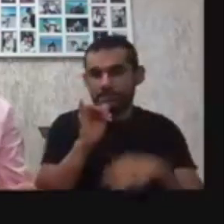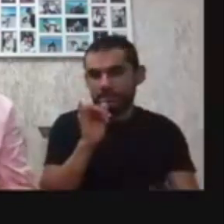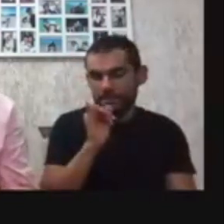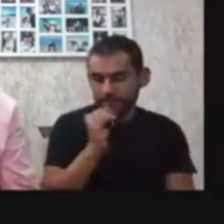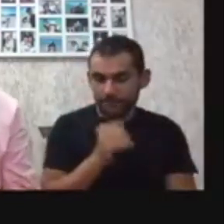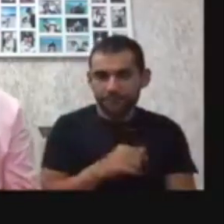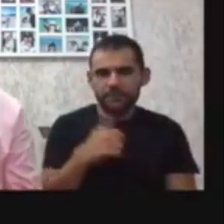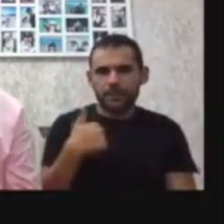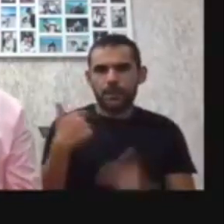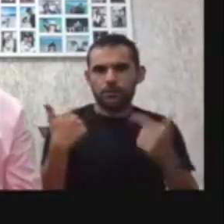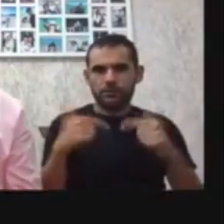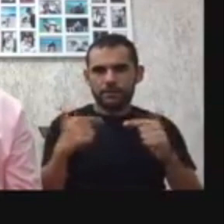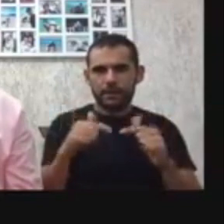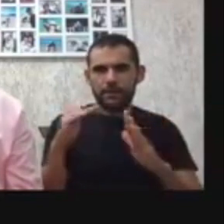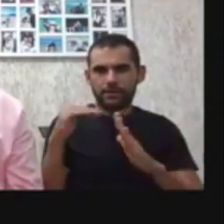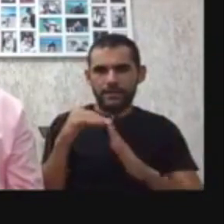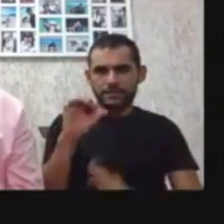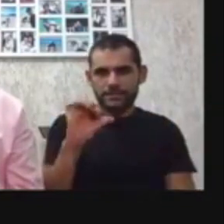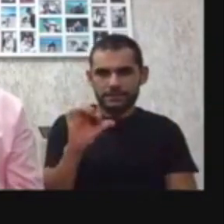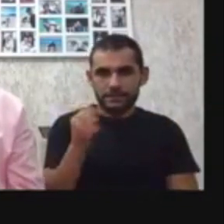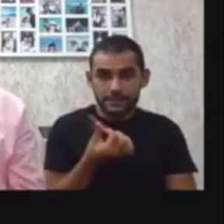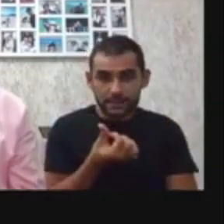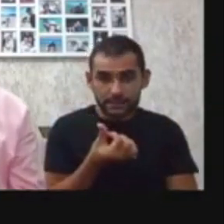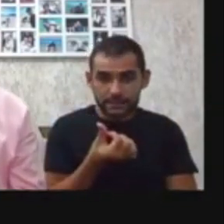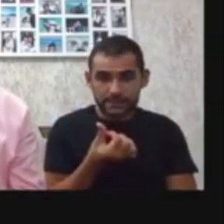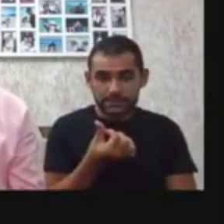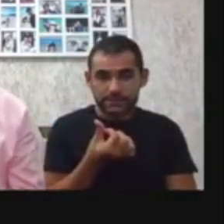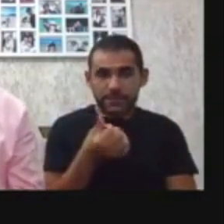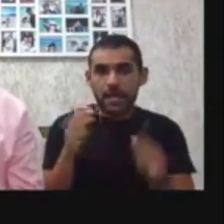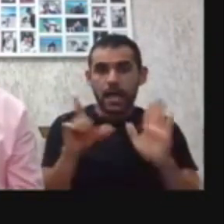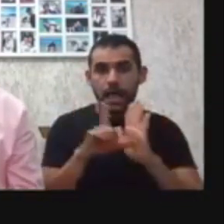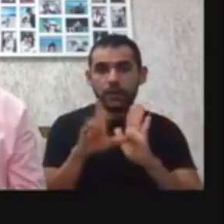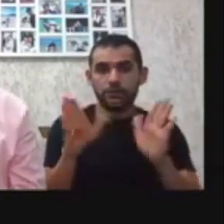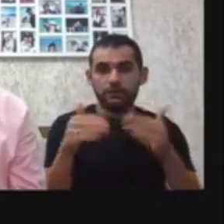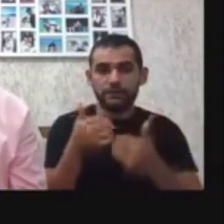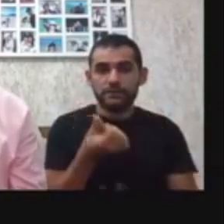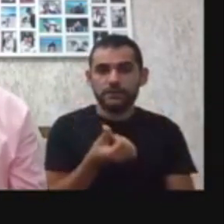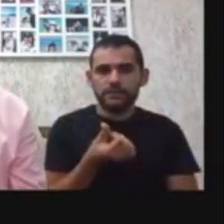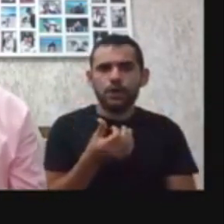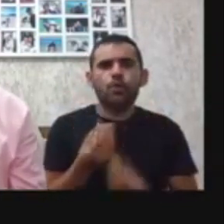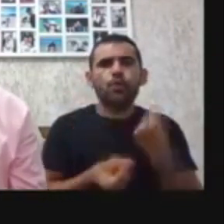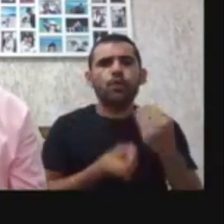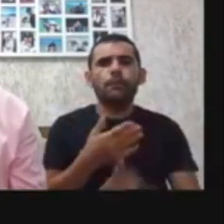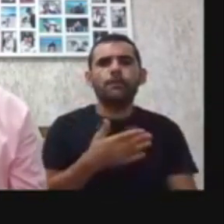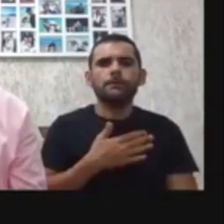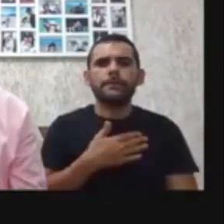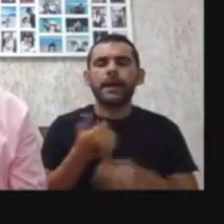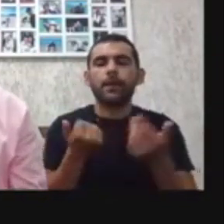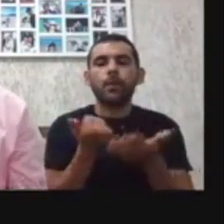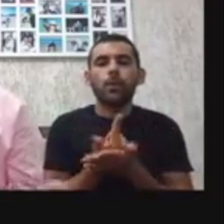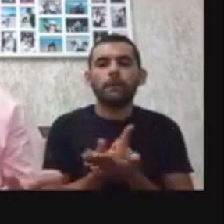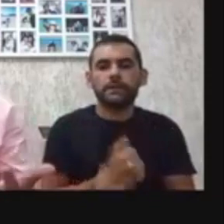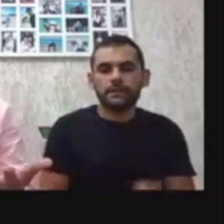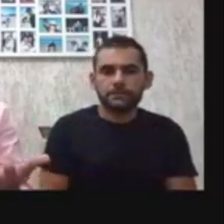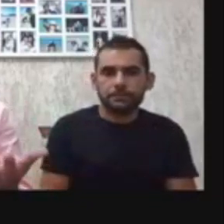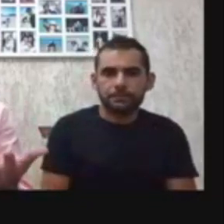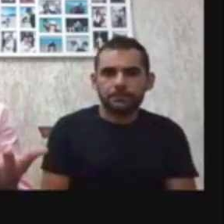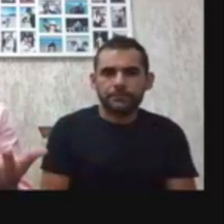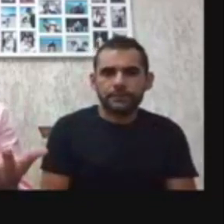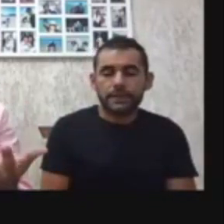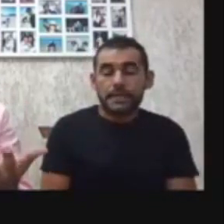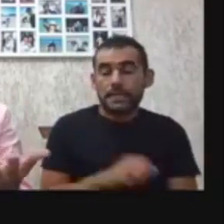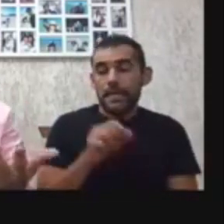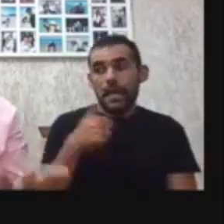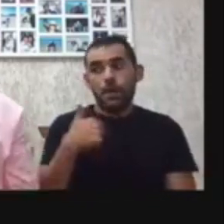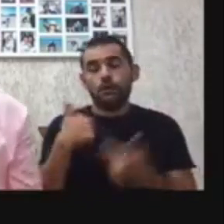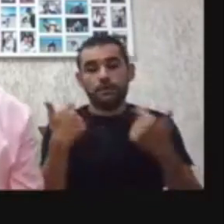se eu trabalho até 6 horas, a loja fecha 6 horas, como é que eu vou fazer minhas compras? Adriano, se eu